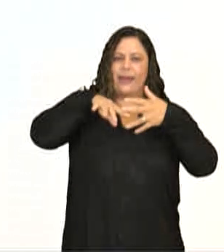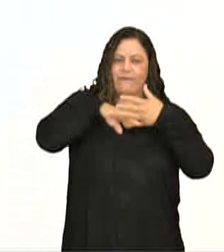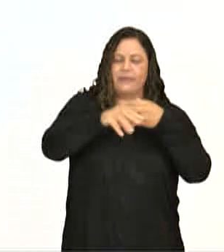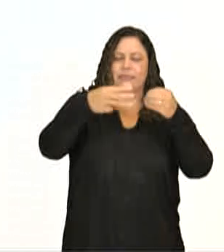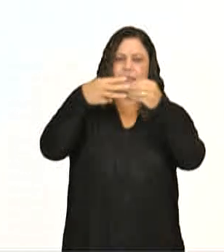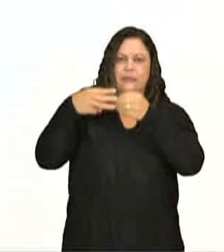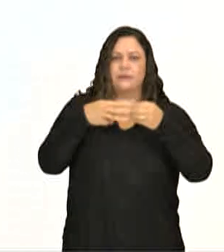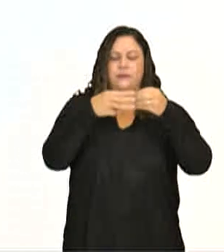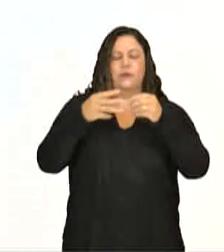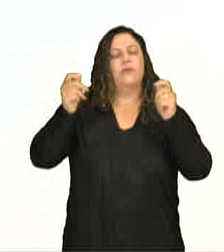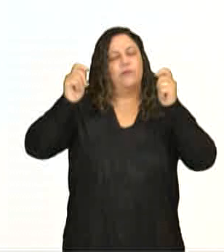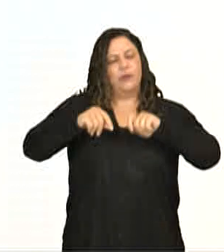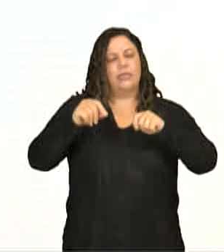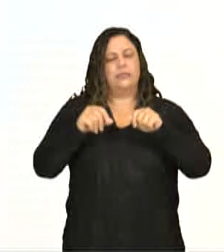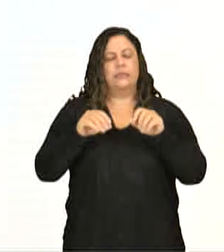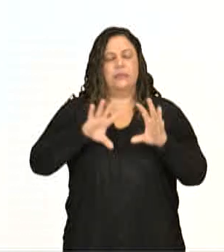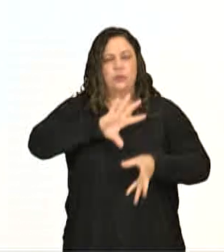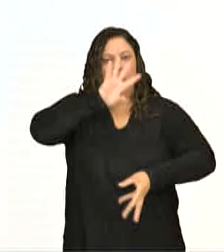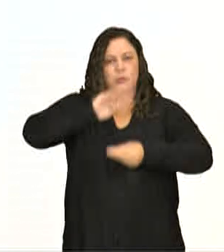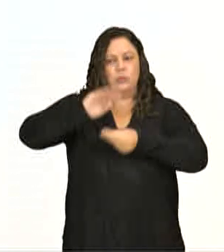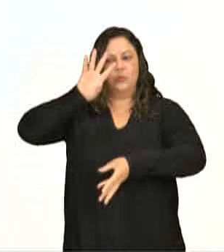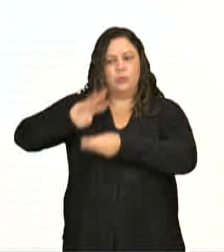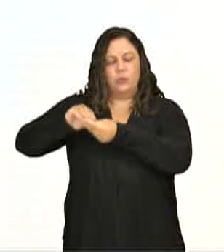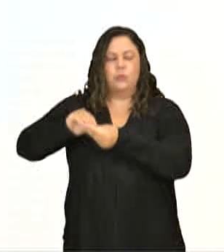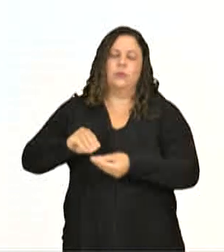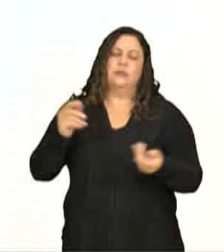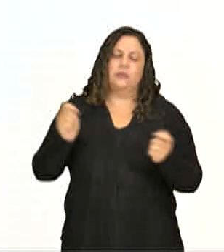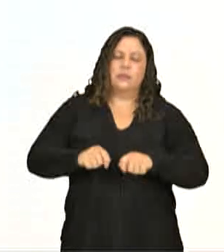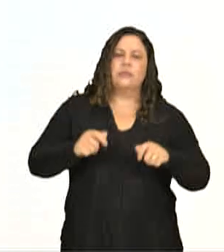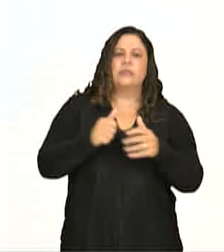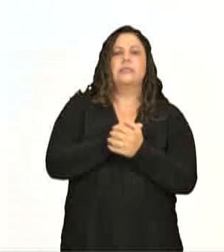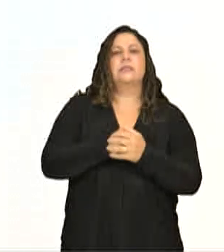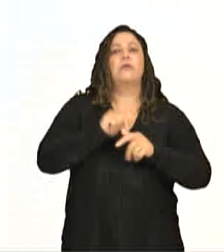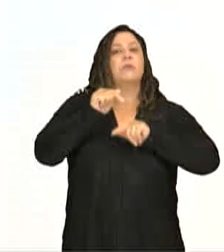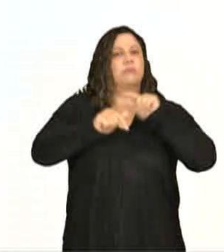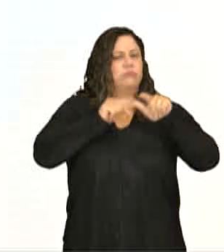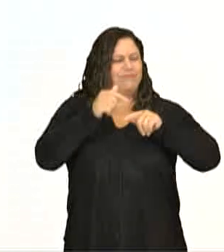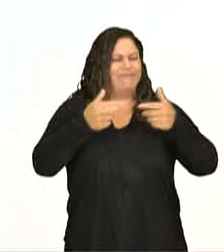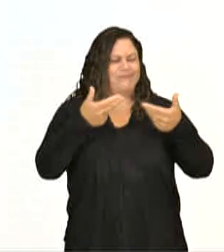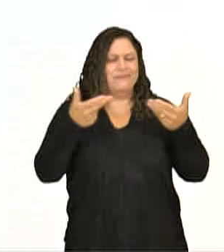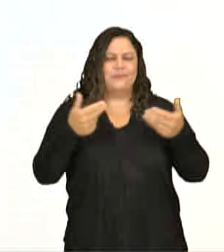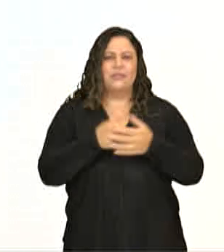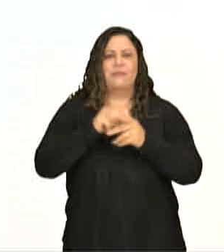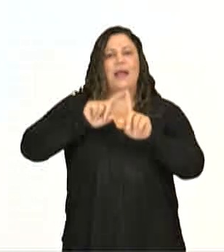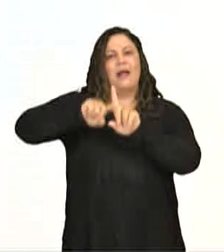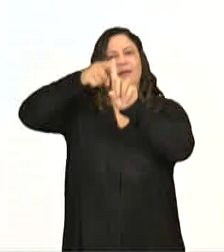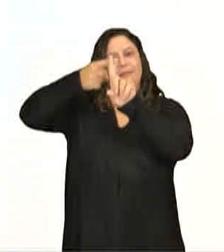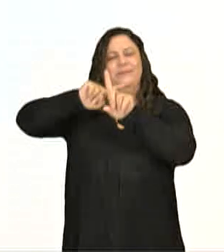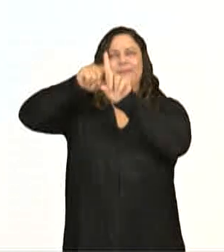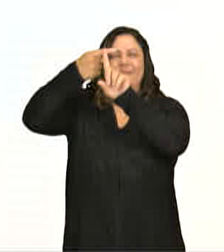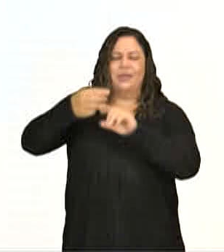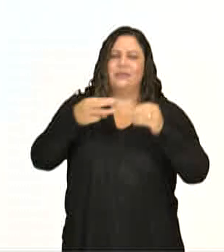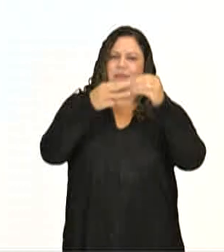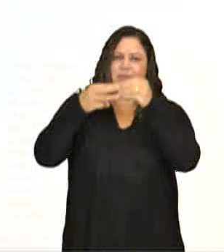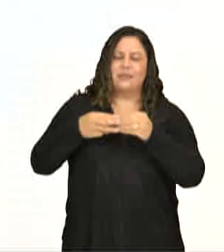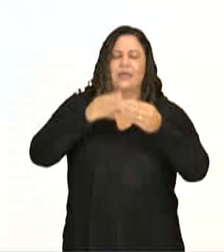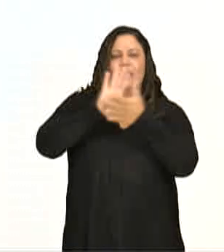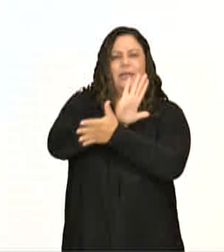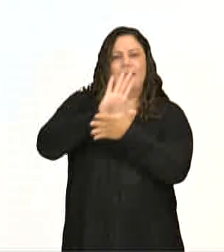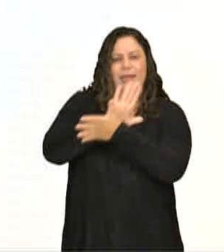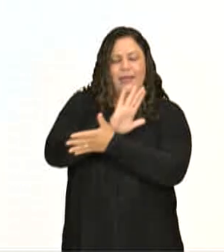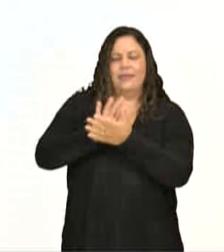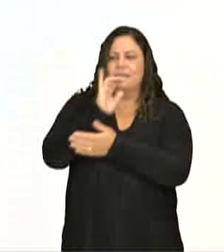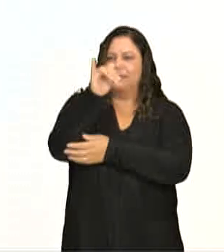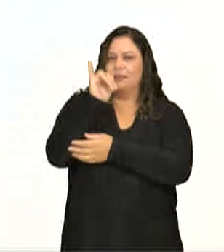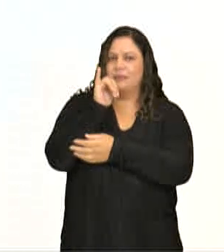contra o gradiente de concentração. Então tem que ter assim um trabalho extra da célula, gastando sua energia para fazer com que aquelas